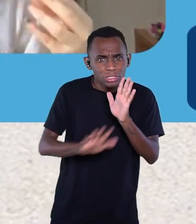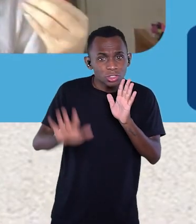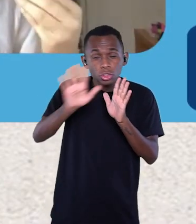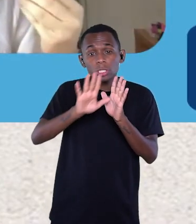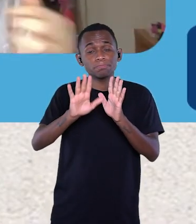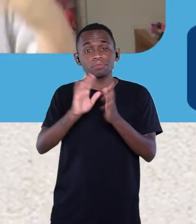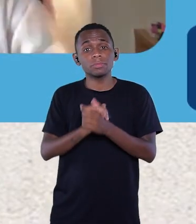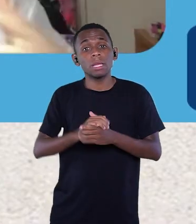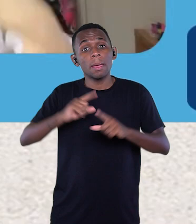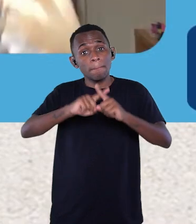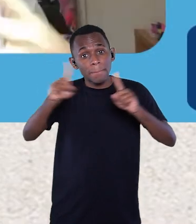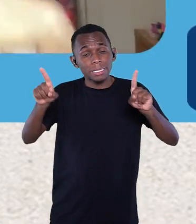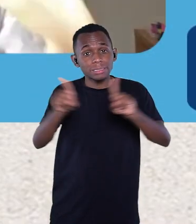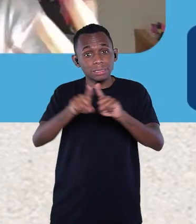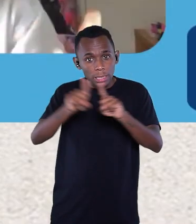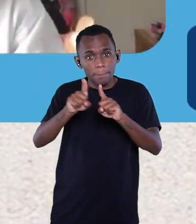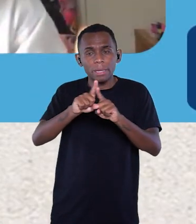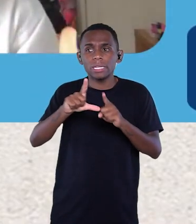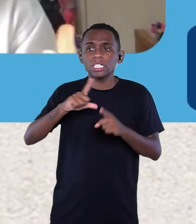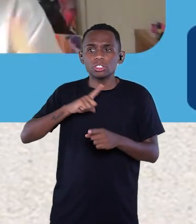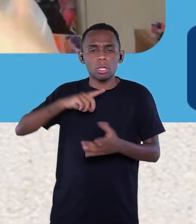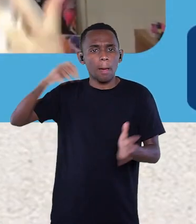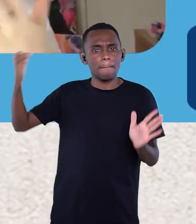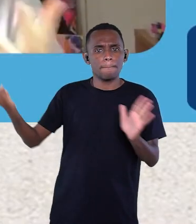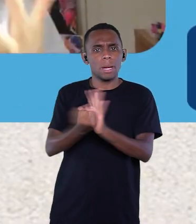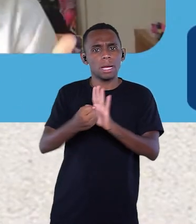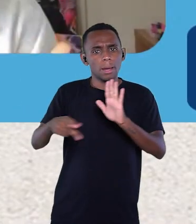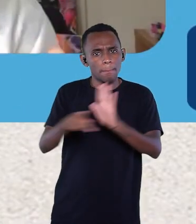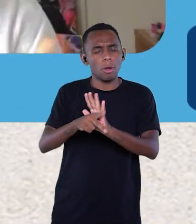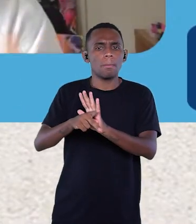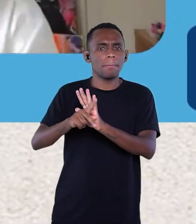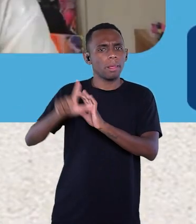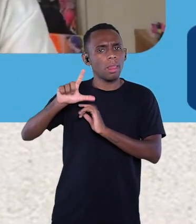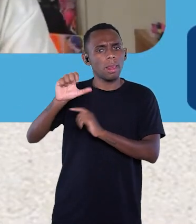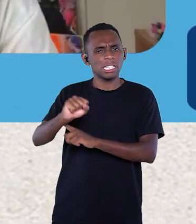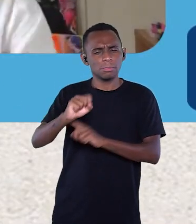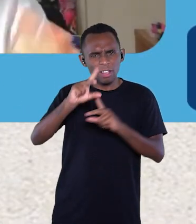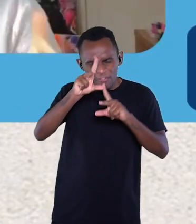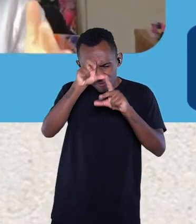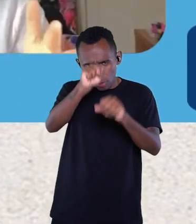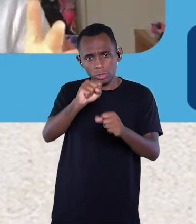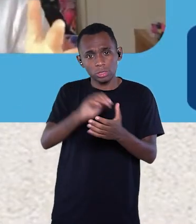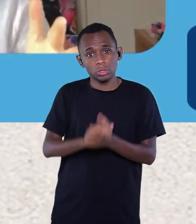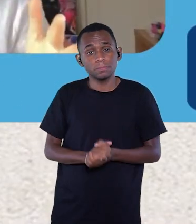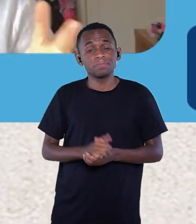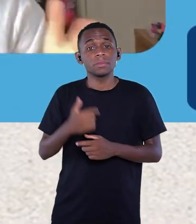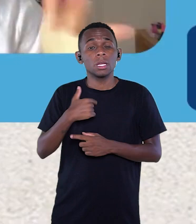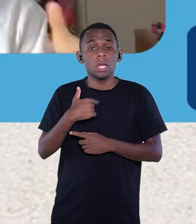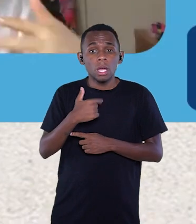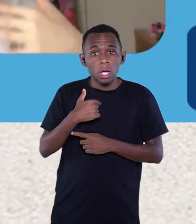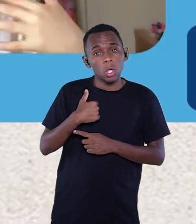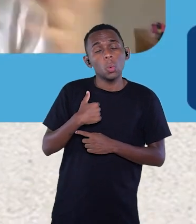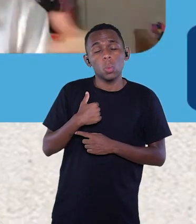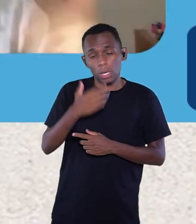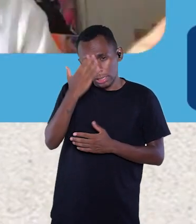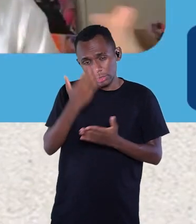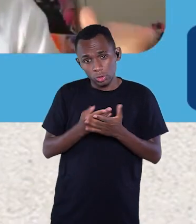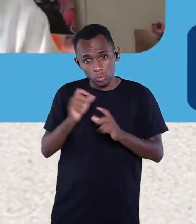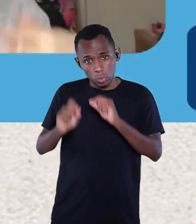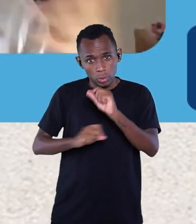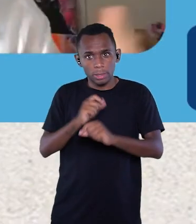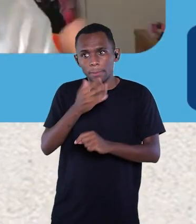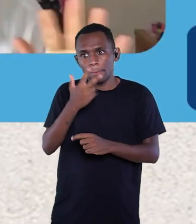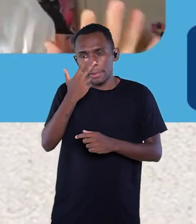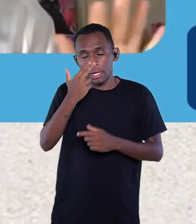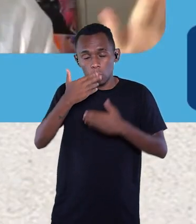fosse que tivesse a lesbianidade, assim, mais forte, né? Eu acho que eu fui tirada do